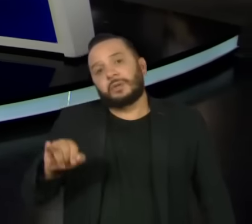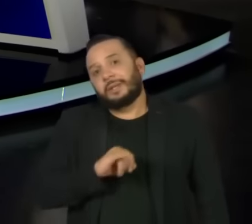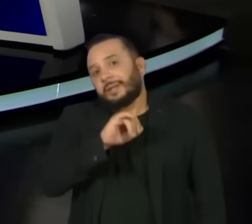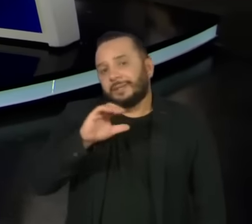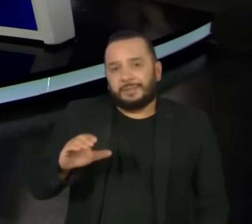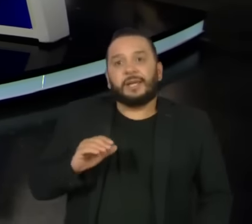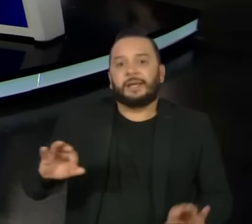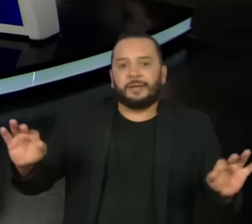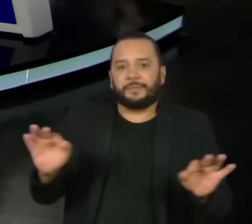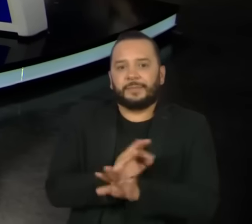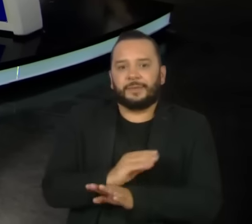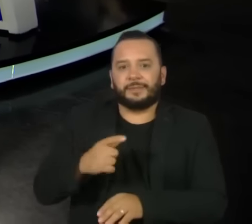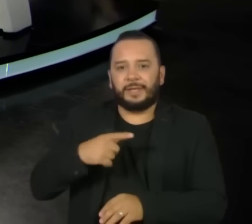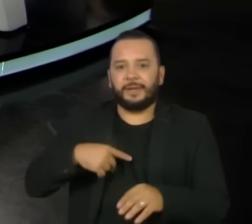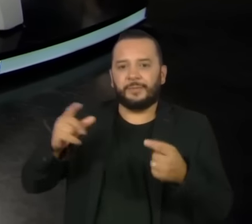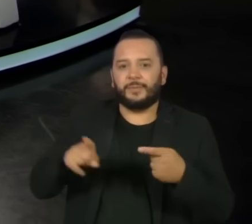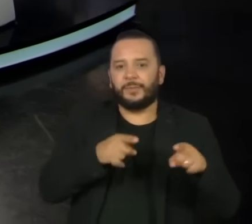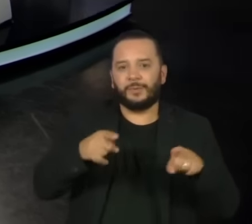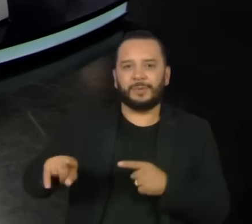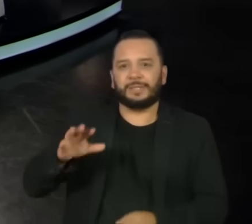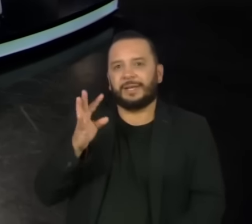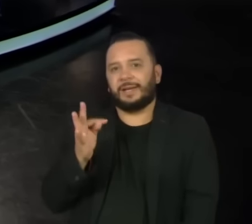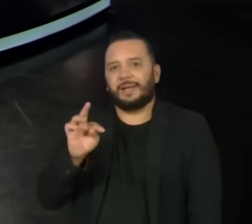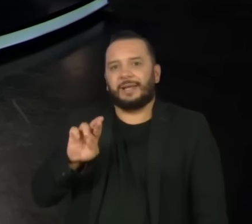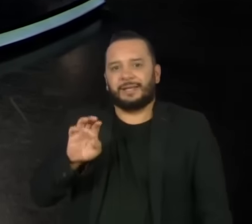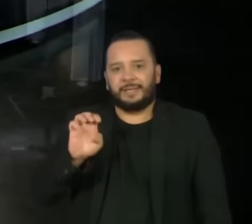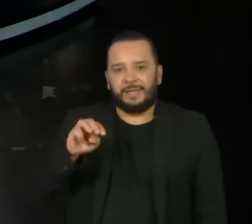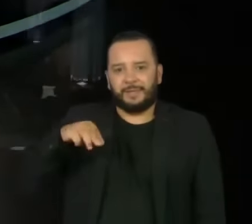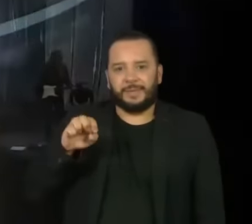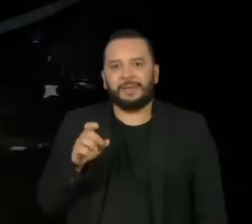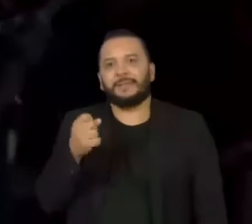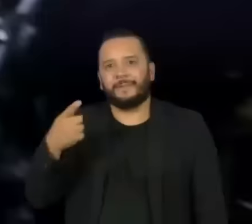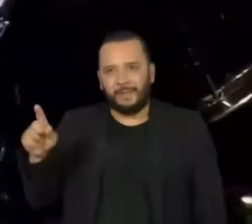do Tremendão. Erasmo Carlos volta aos palcos de São Paulo neste sábado com o show